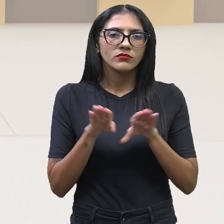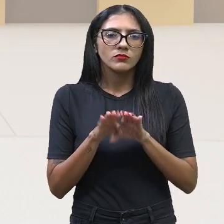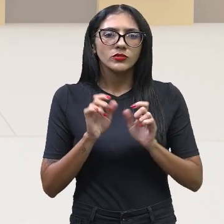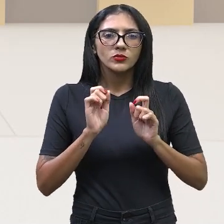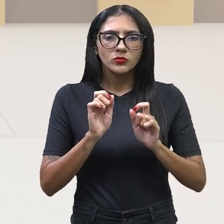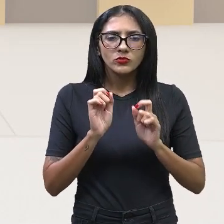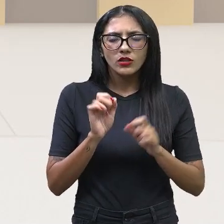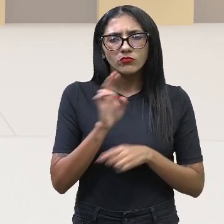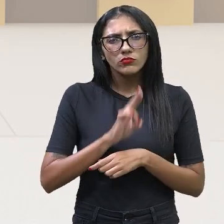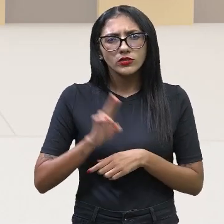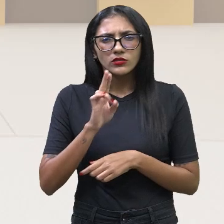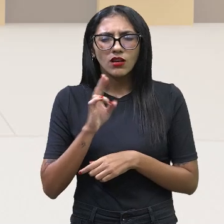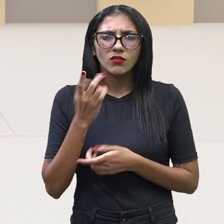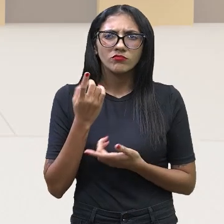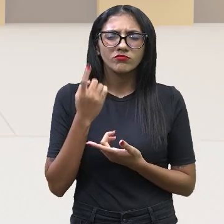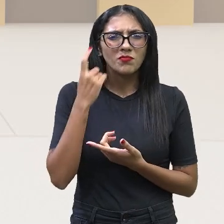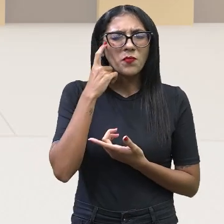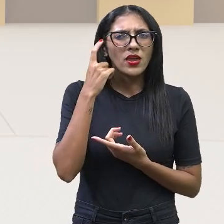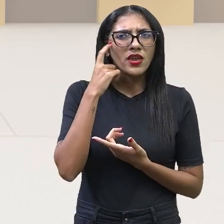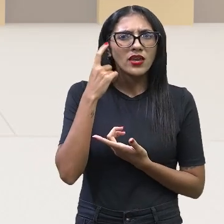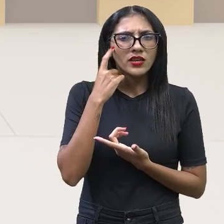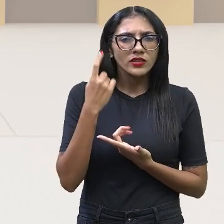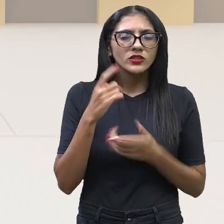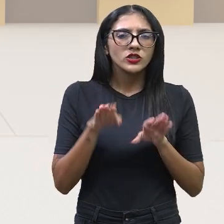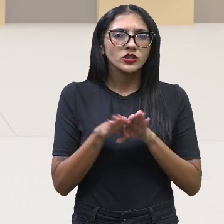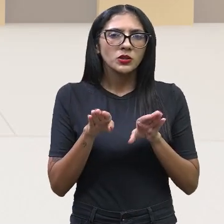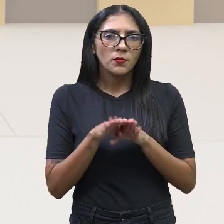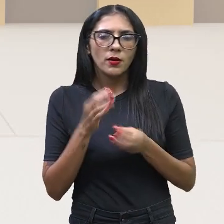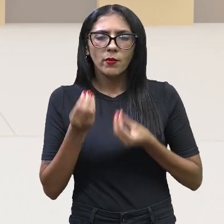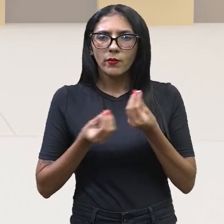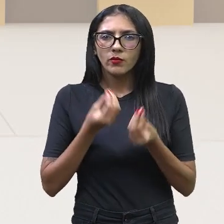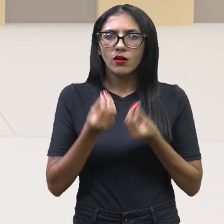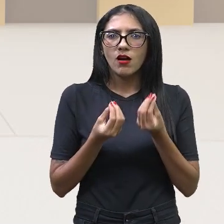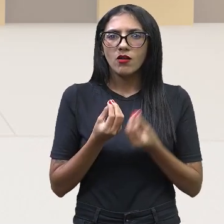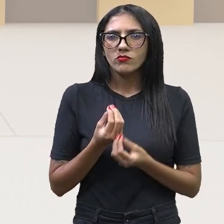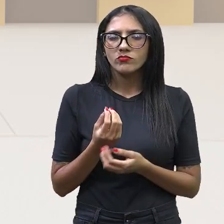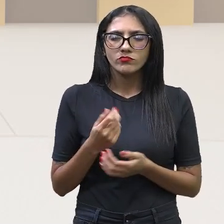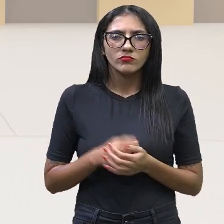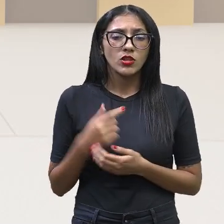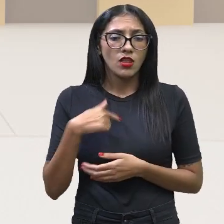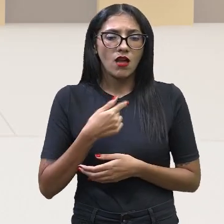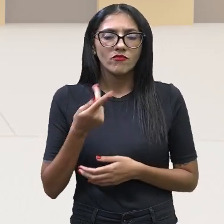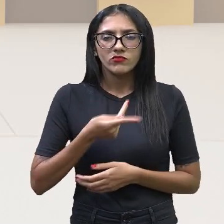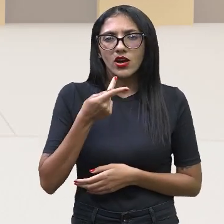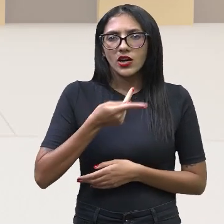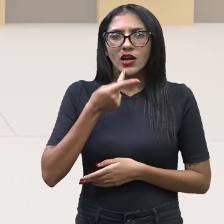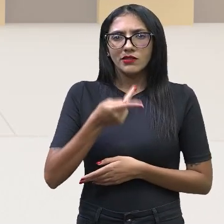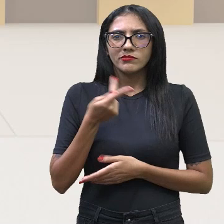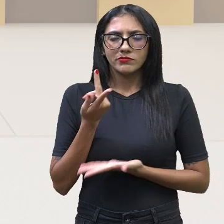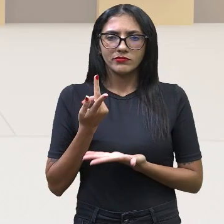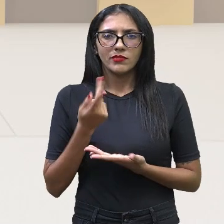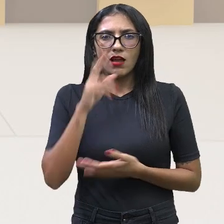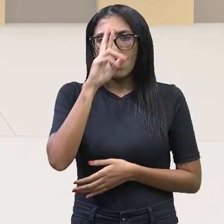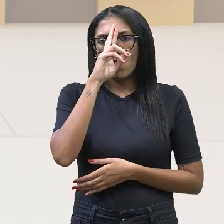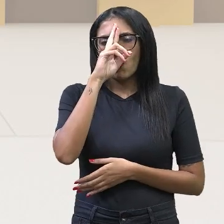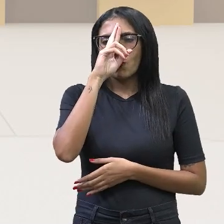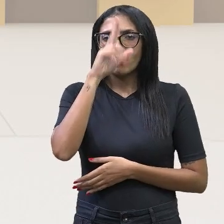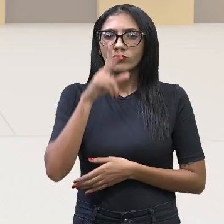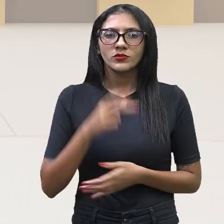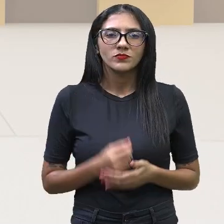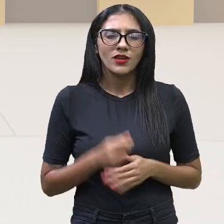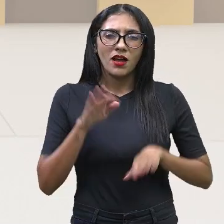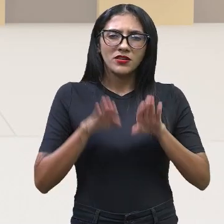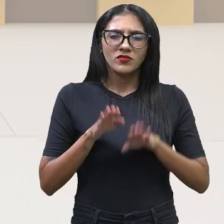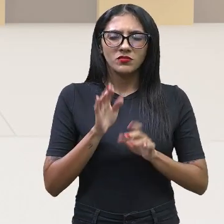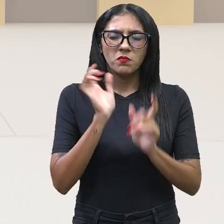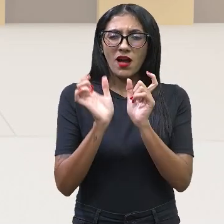tirar da mentalidade da pessoa, do vocabulário que nós mesmos utilizamos, e às vezes determinada expressão